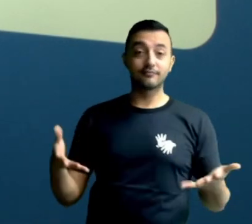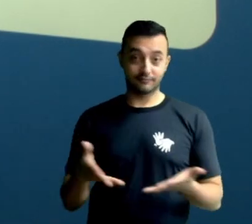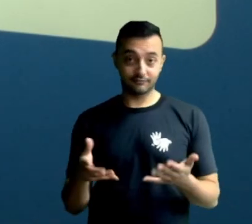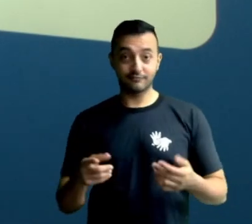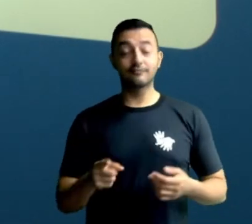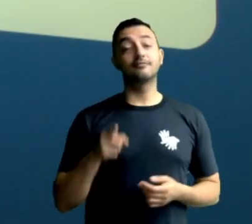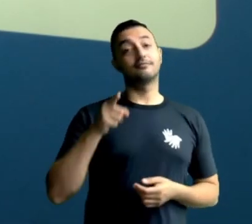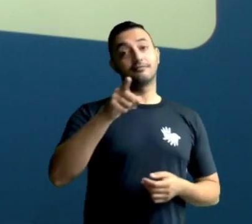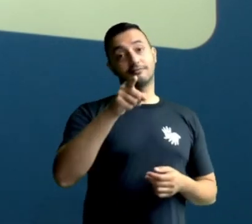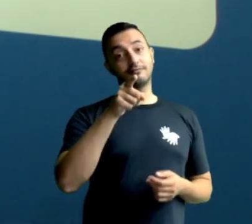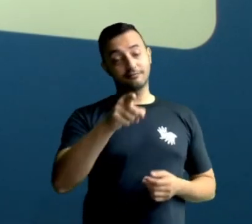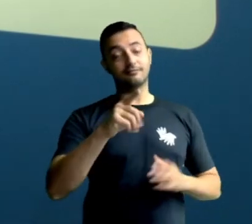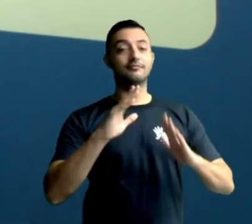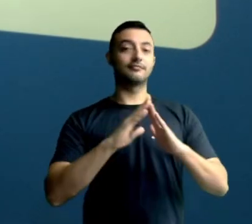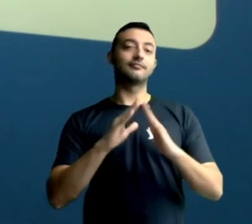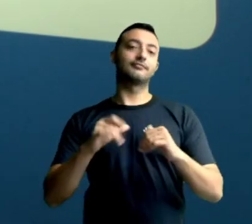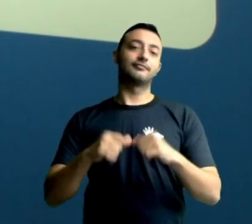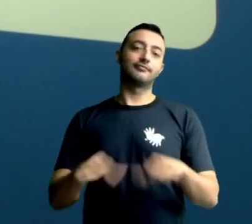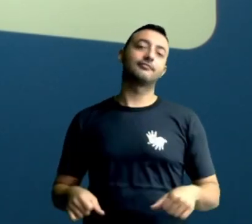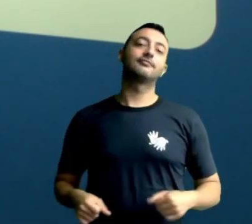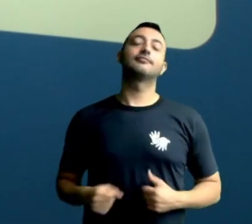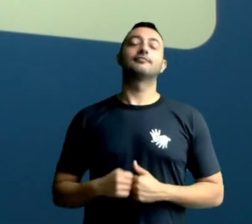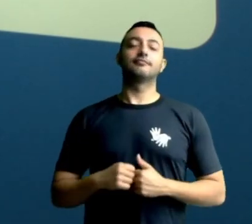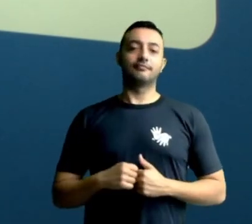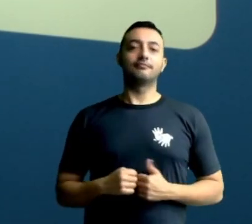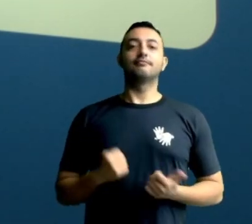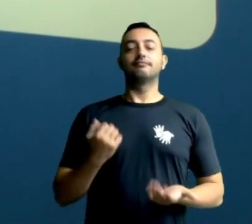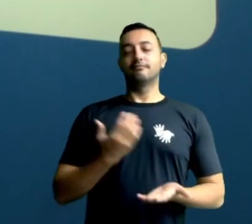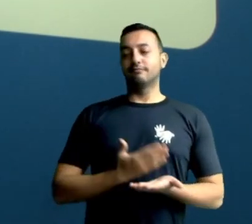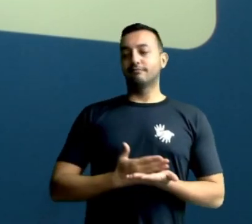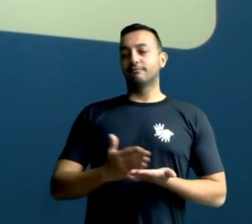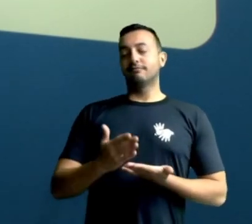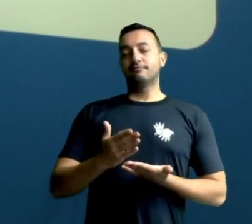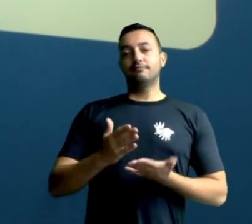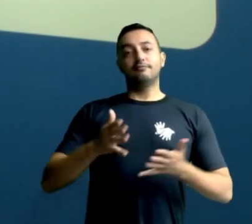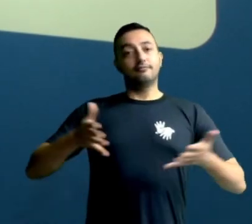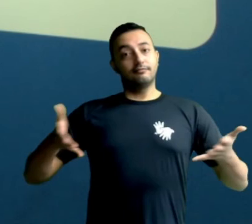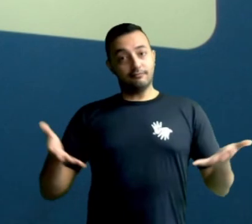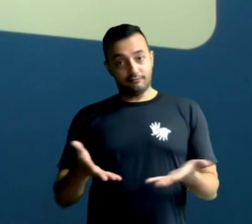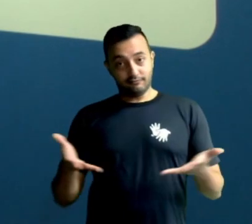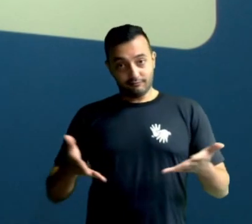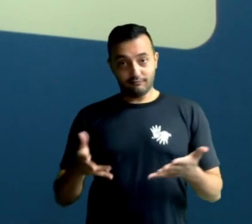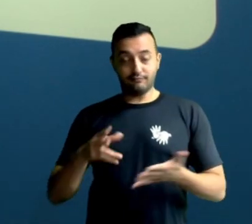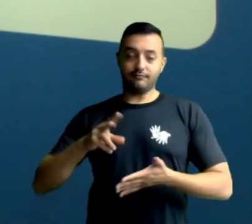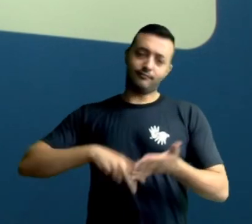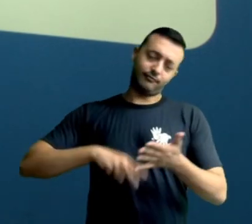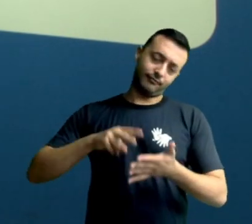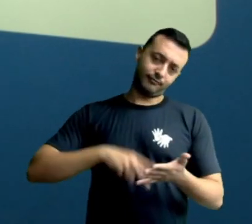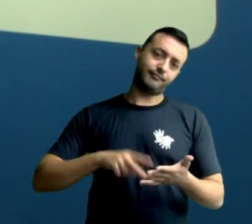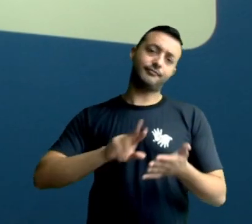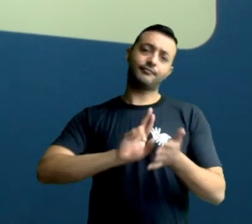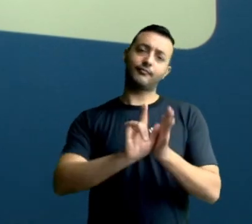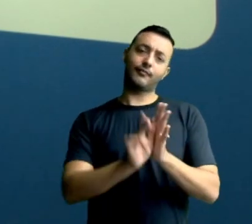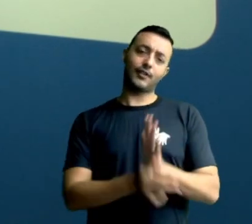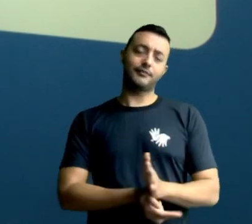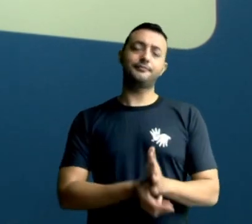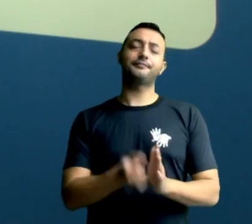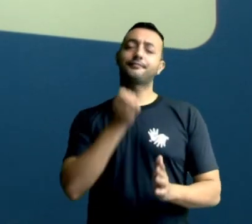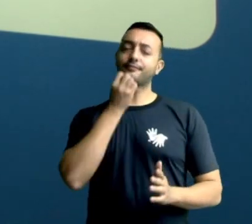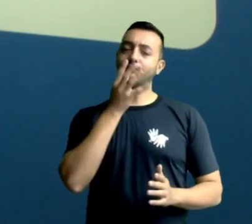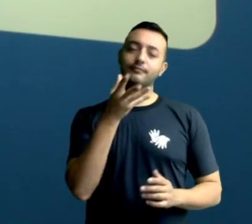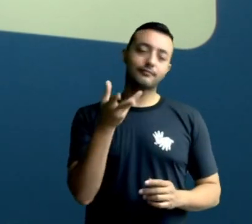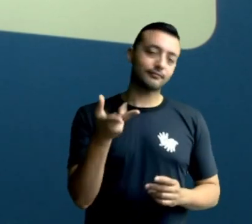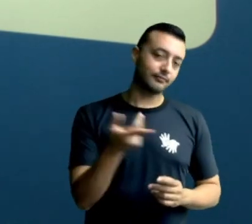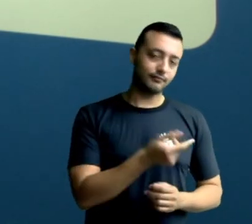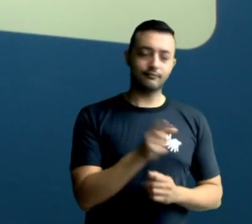para você que está aí em casa. Começa desde já a fazer essa leitura. Essas leituras, gente, são